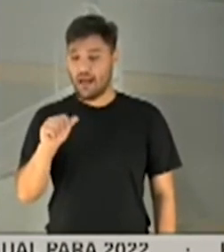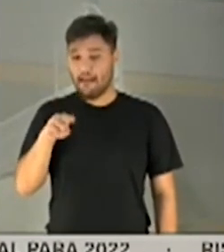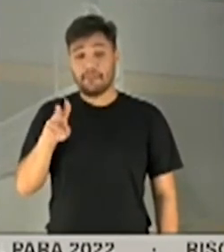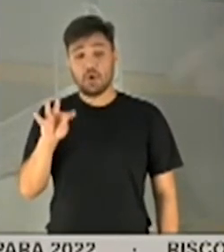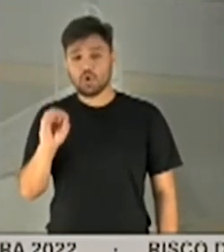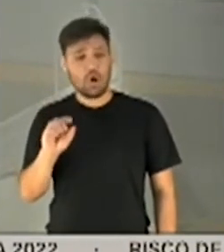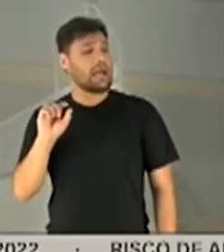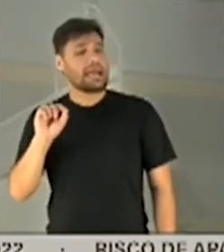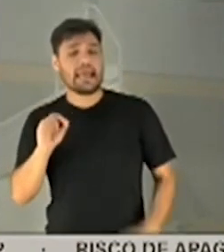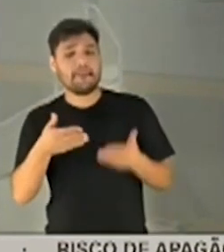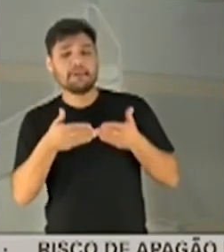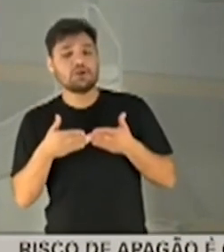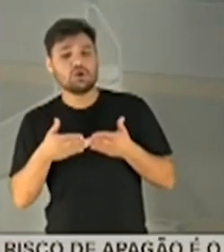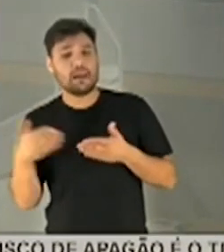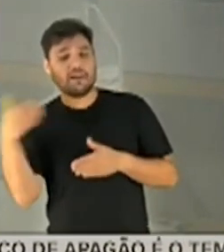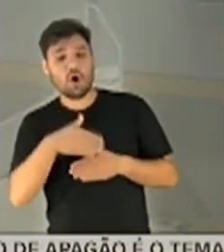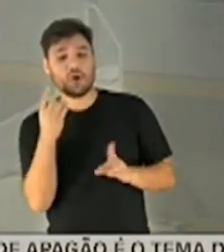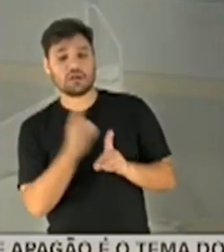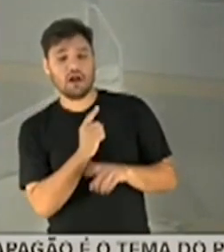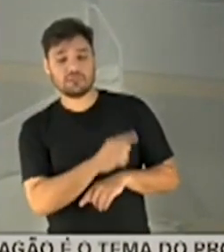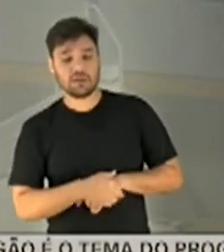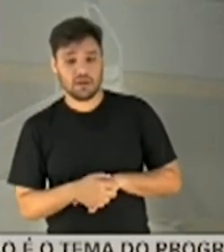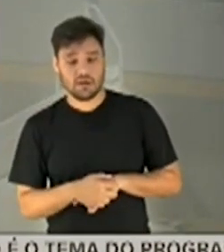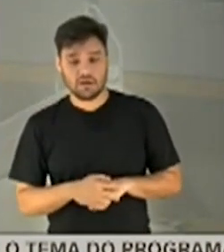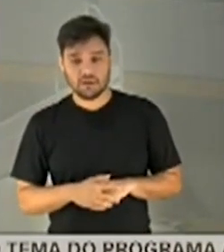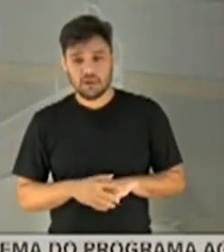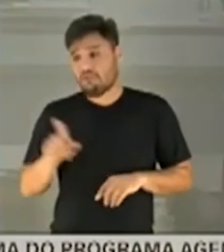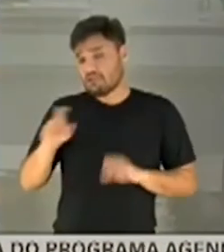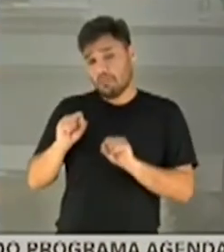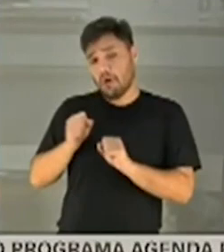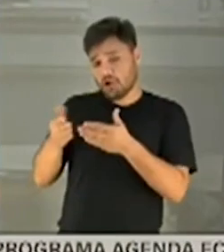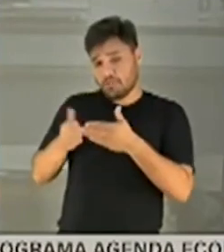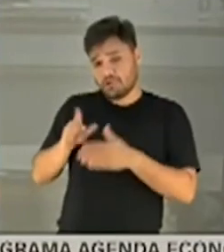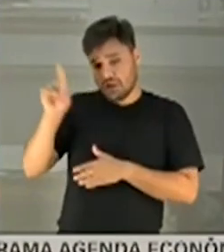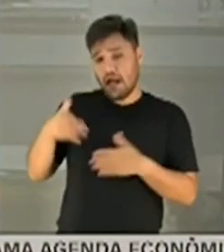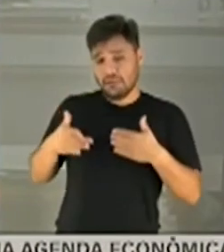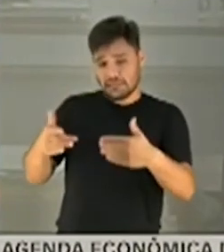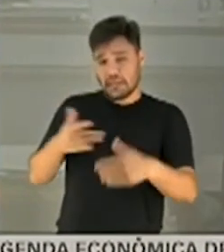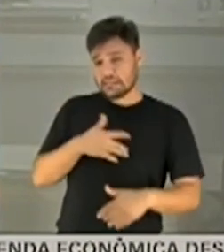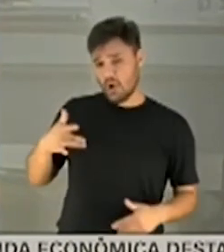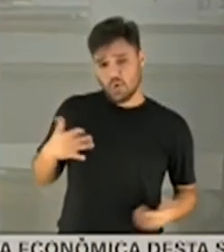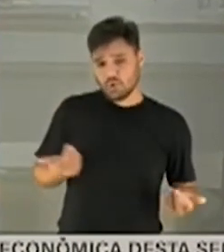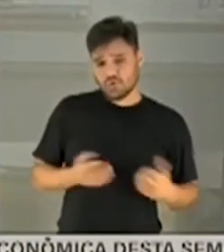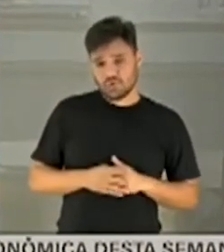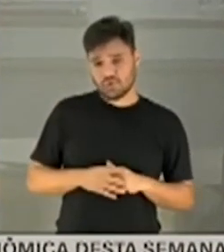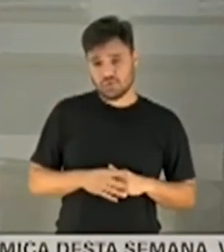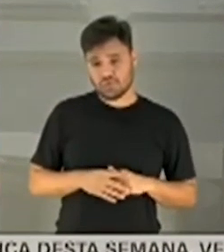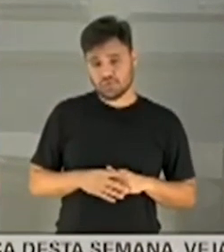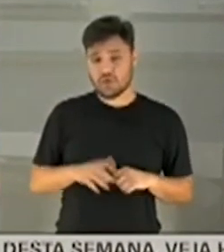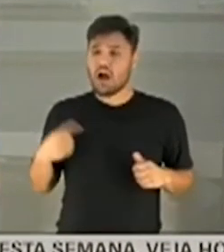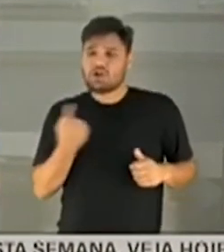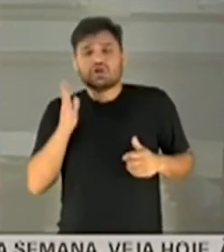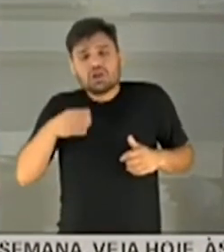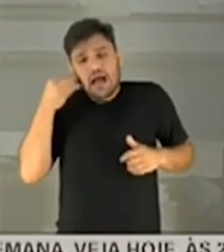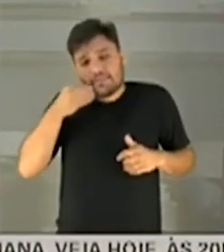foi que pediu para ele encontrar com o senhor? Os senhores podem requisitar, não tenho mais acesso. Tem Mas pedido puxe pela por e-mail. memória. A gente já tem